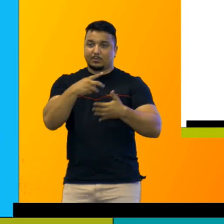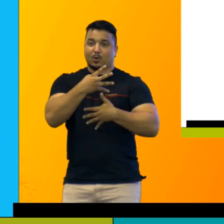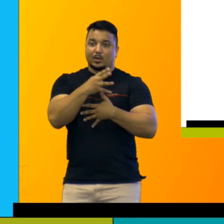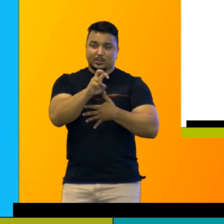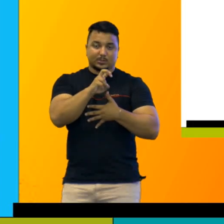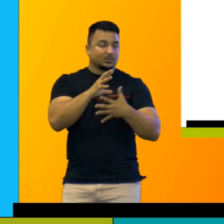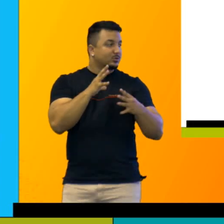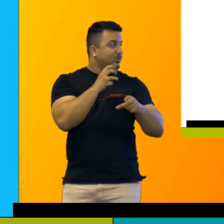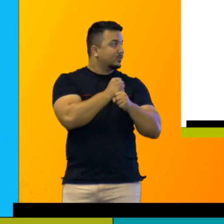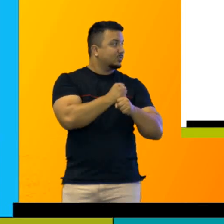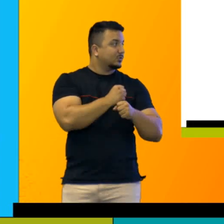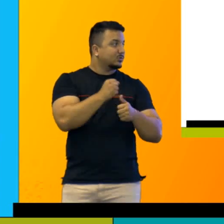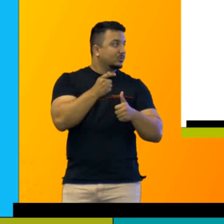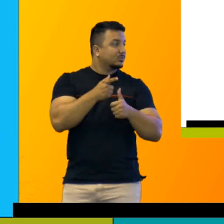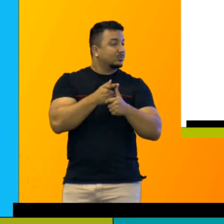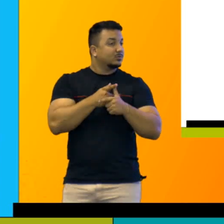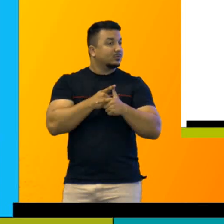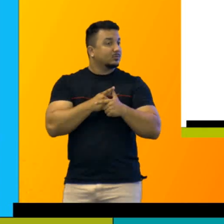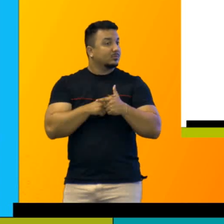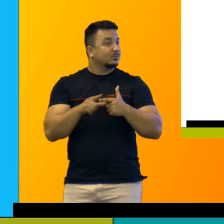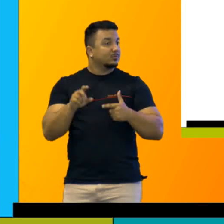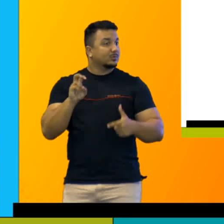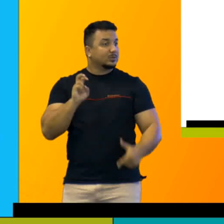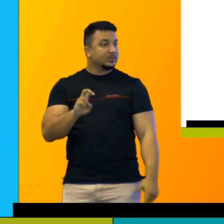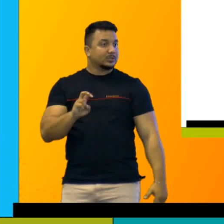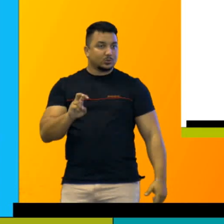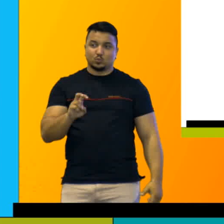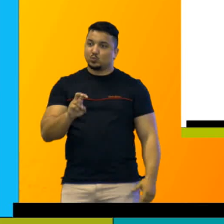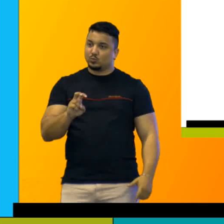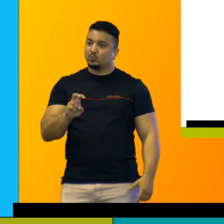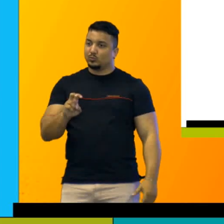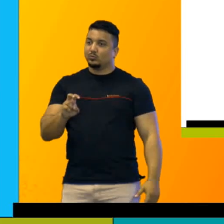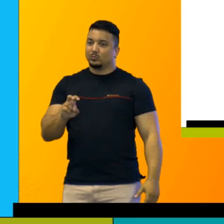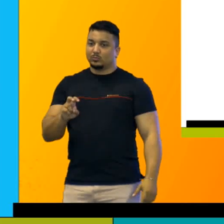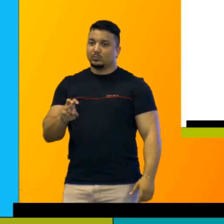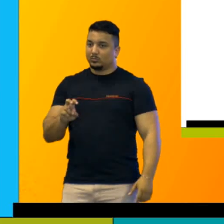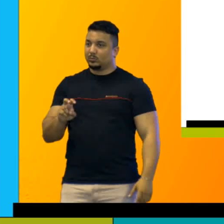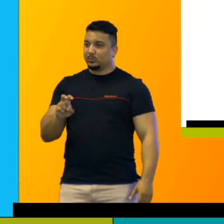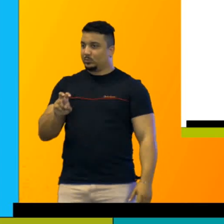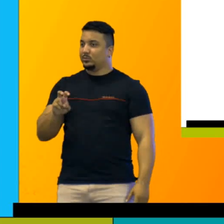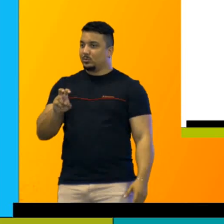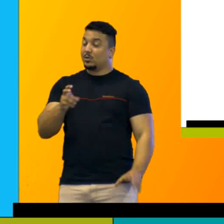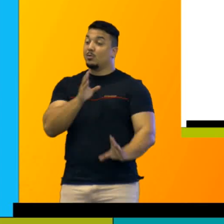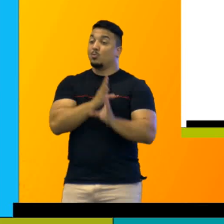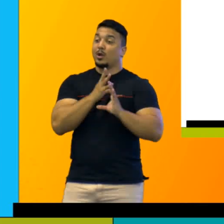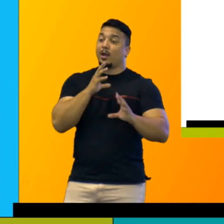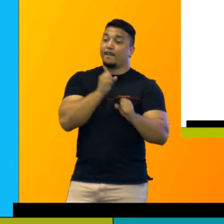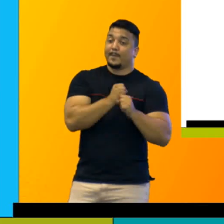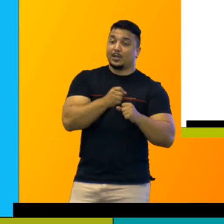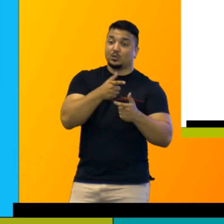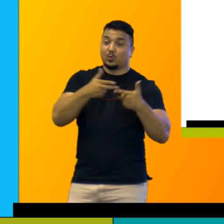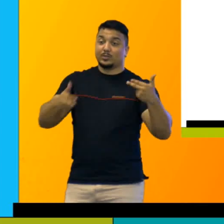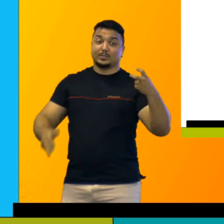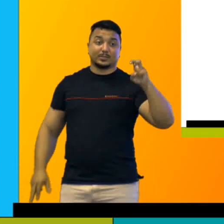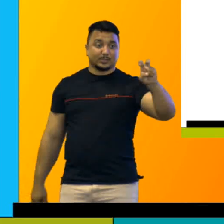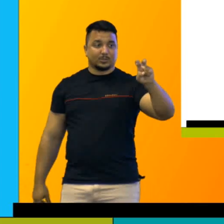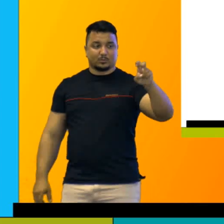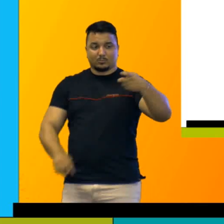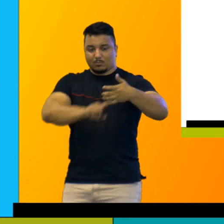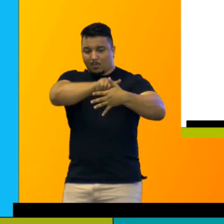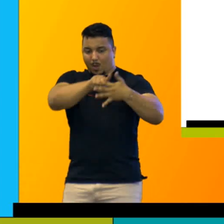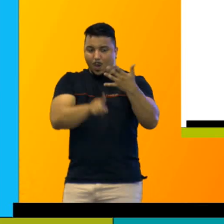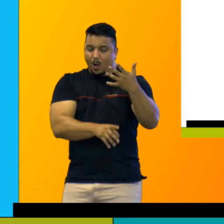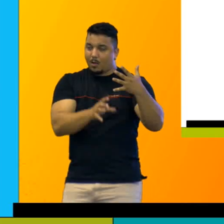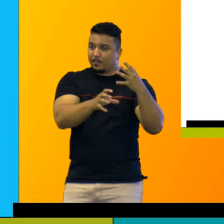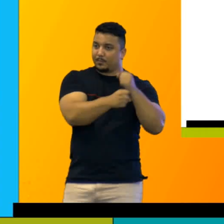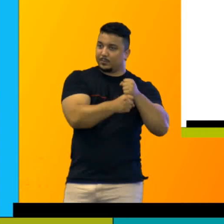mais 45 dividido por 5. Porque é a média de 5 coisas. Naquela